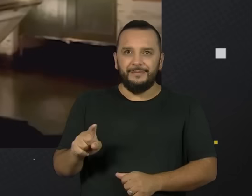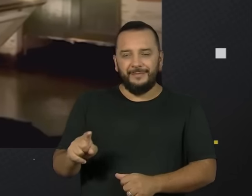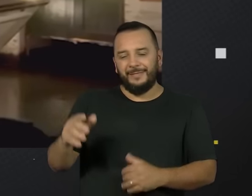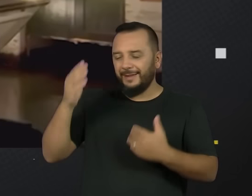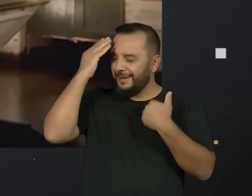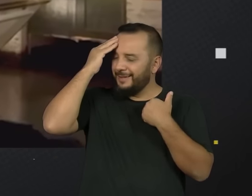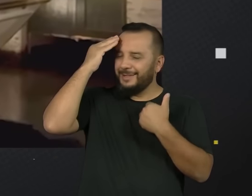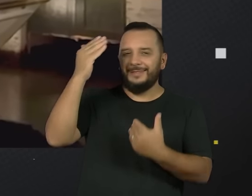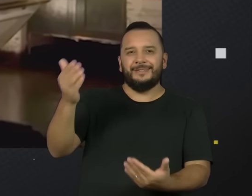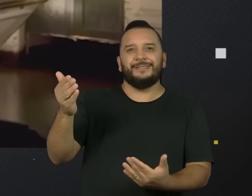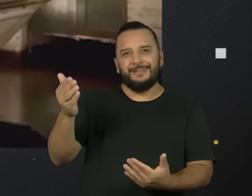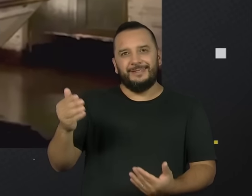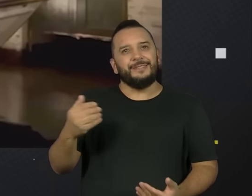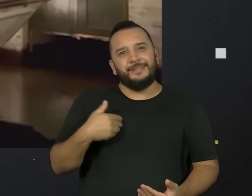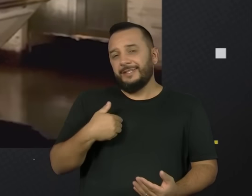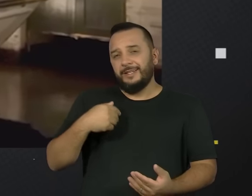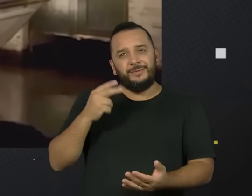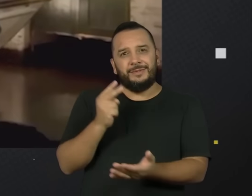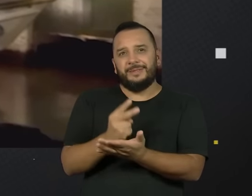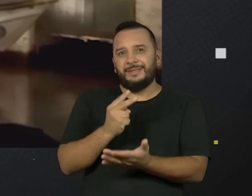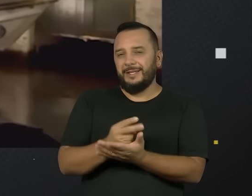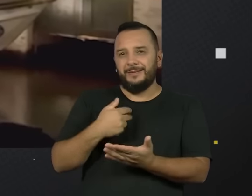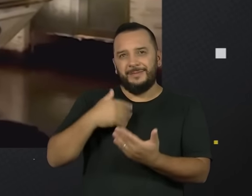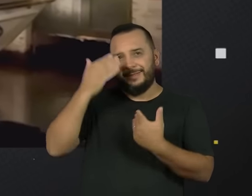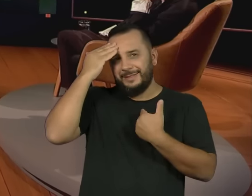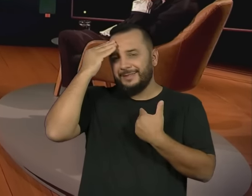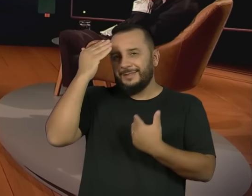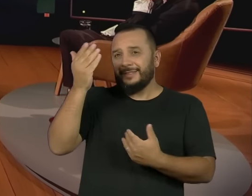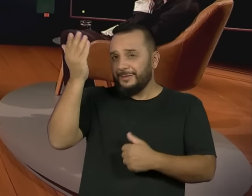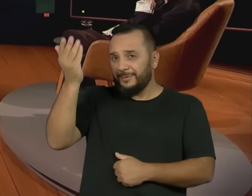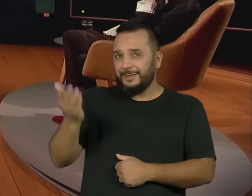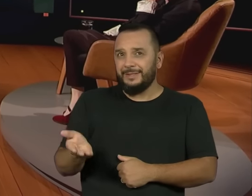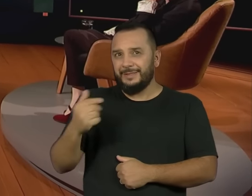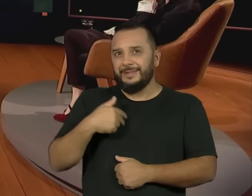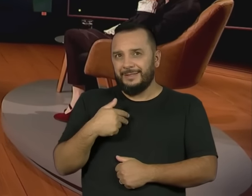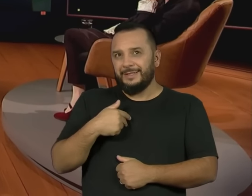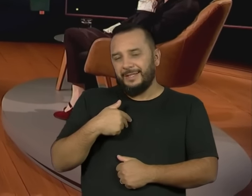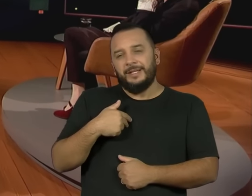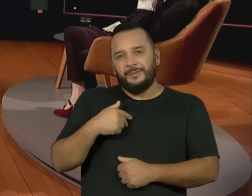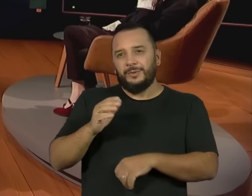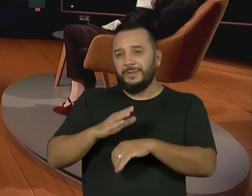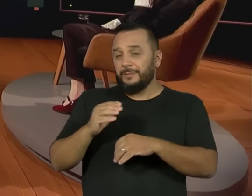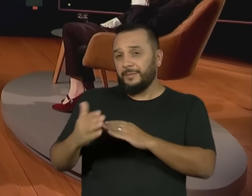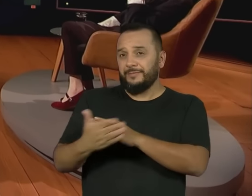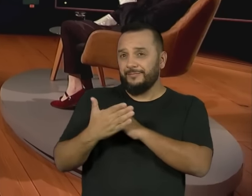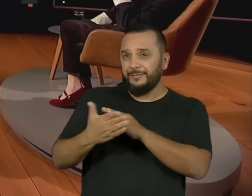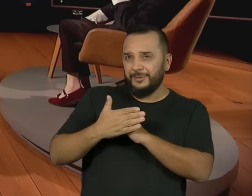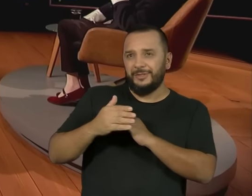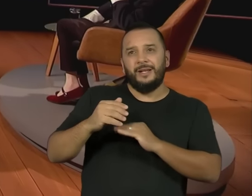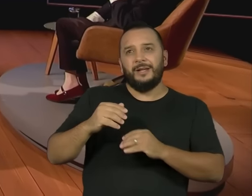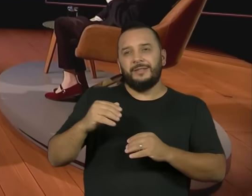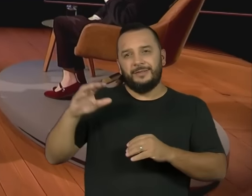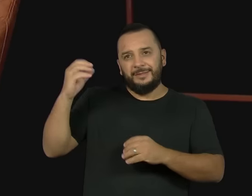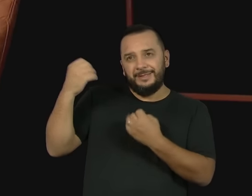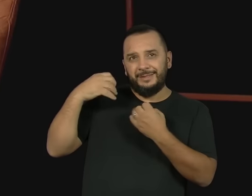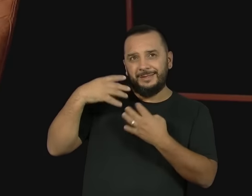mille e tutta la mia gratitudine per te, per quello che hai fatto per me. Ele